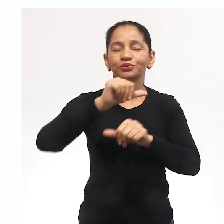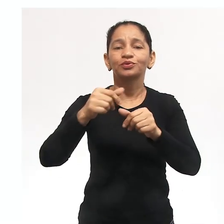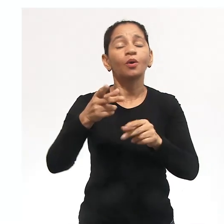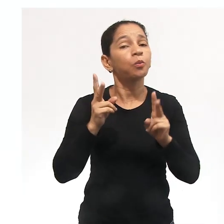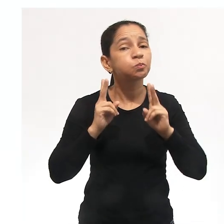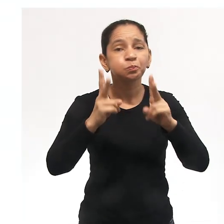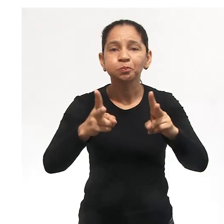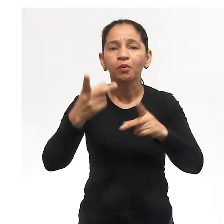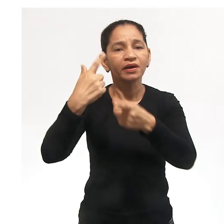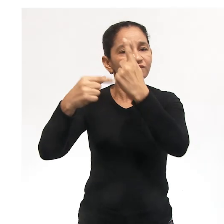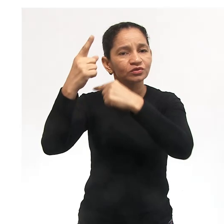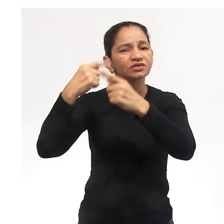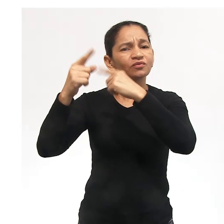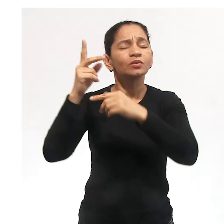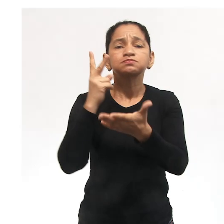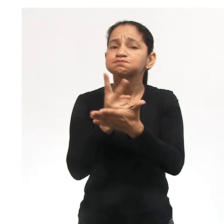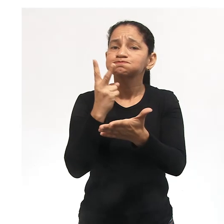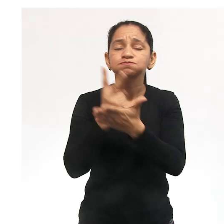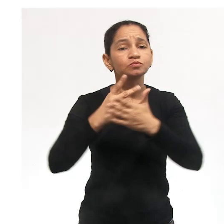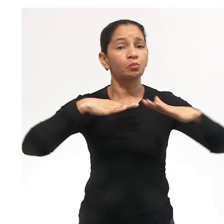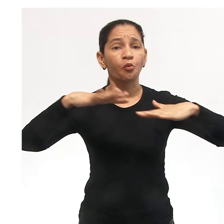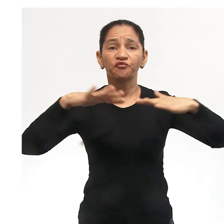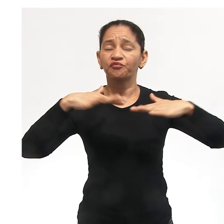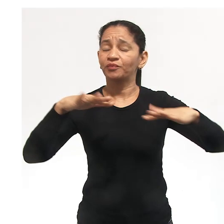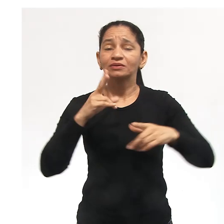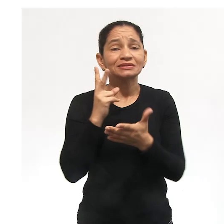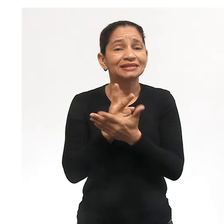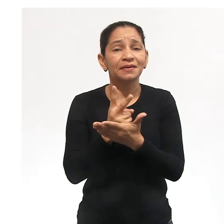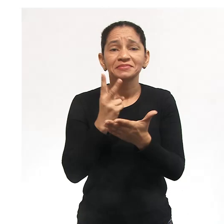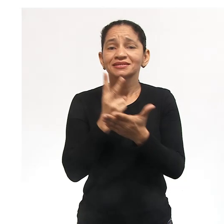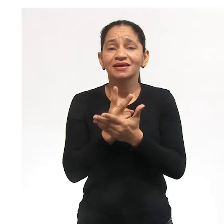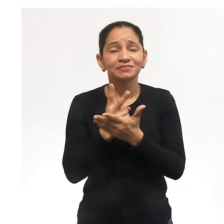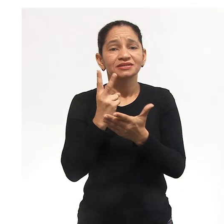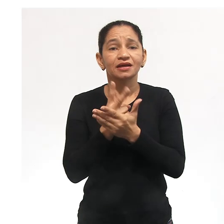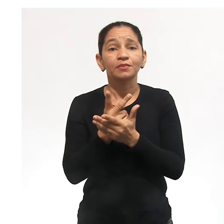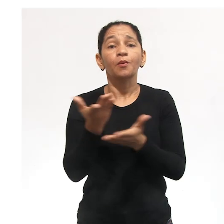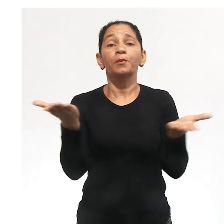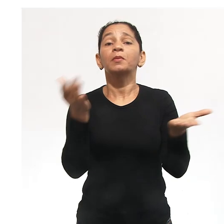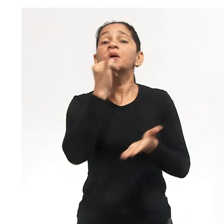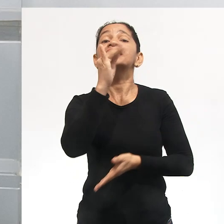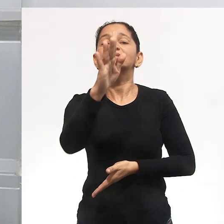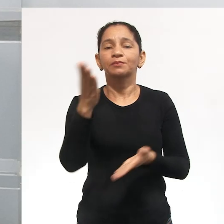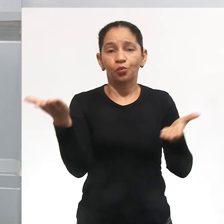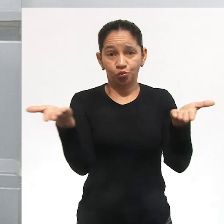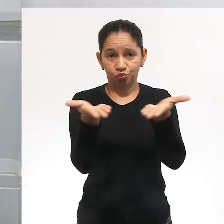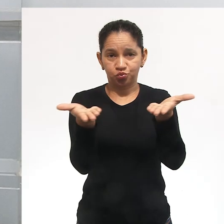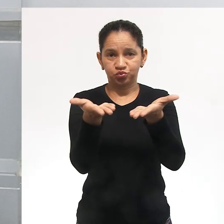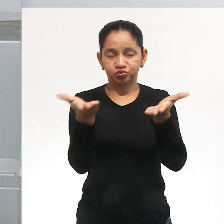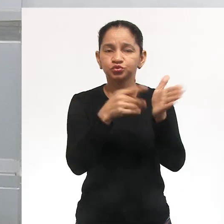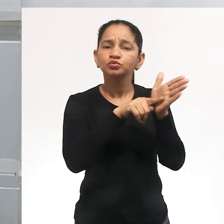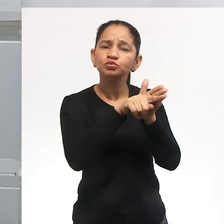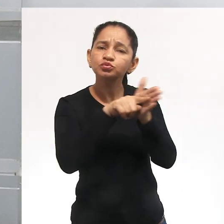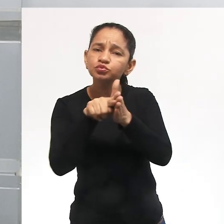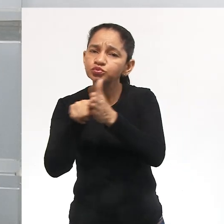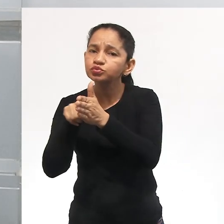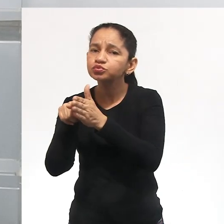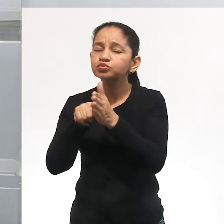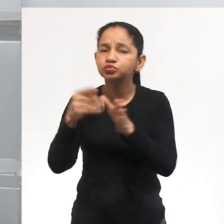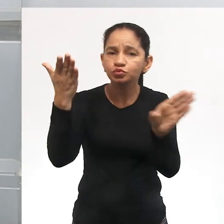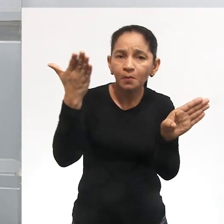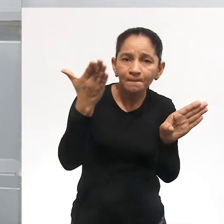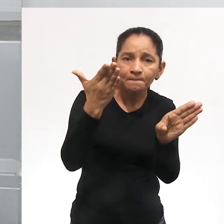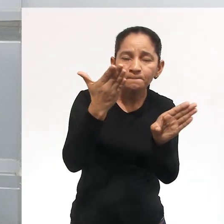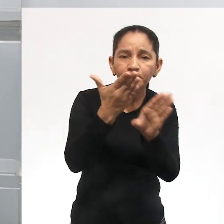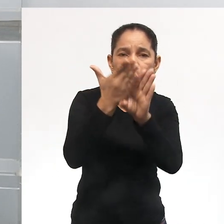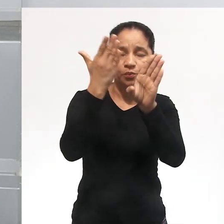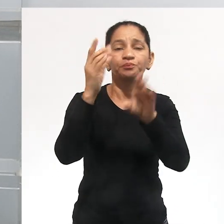em constante evolução. Por quê? Hoje fizemos uma investigação, uma